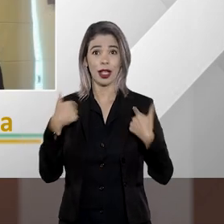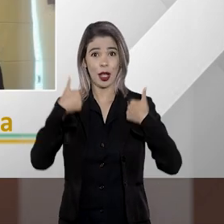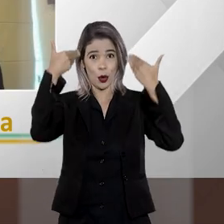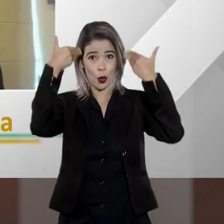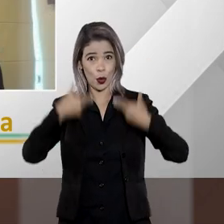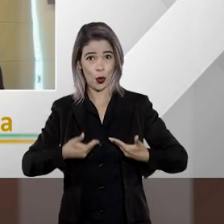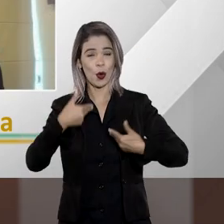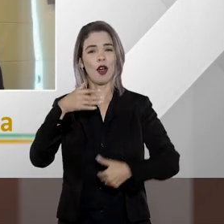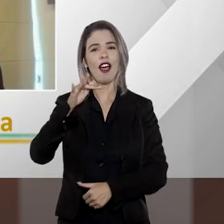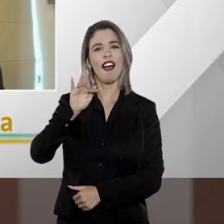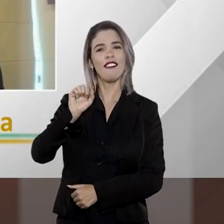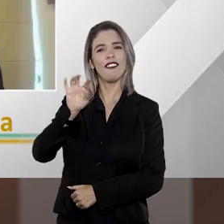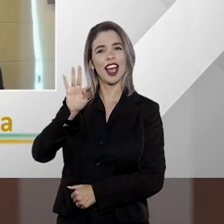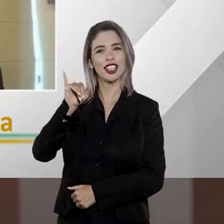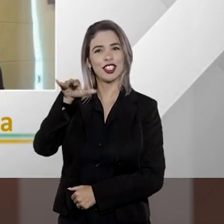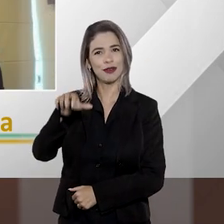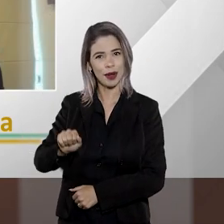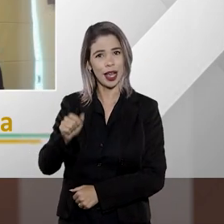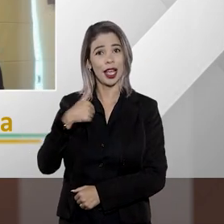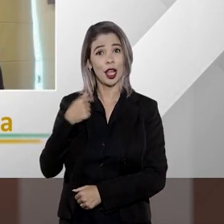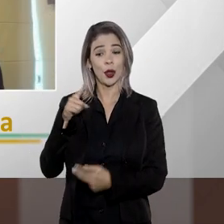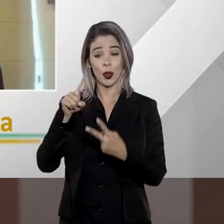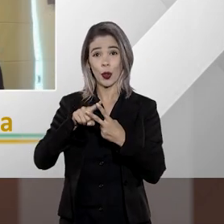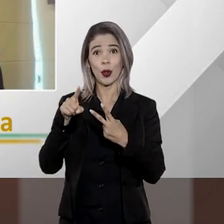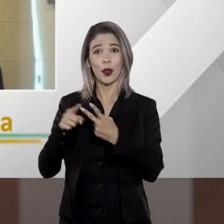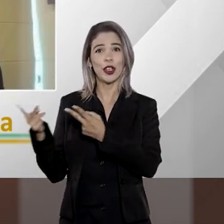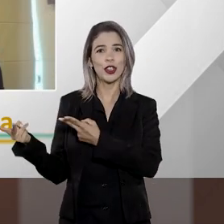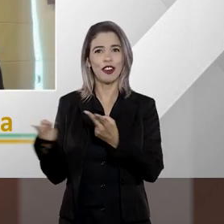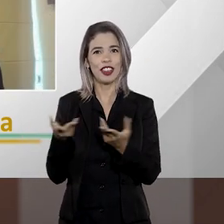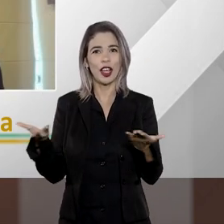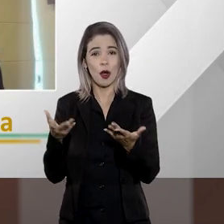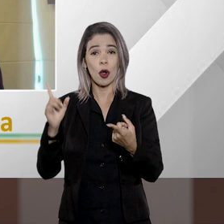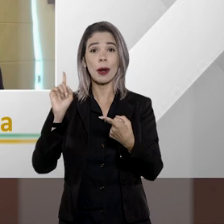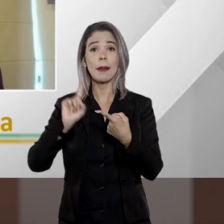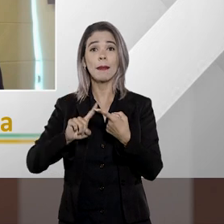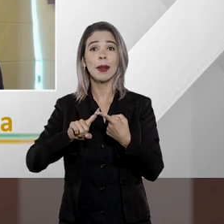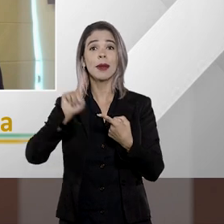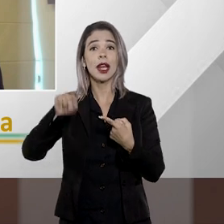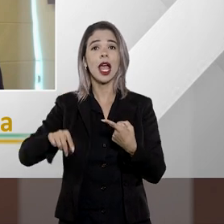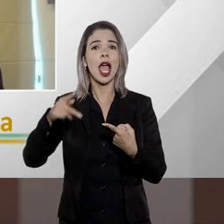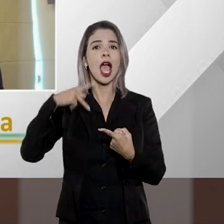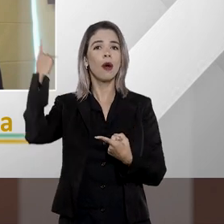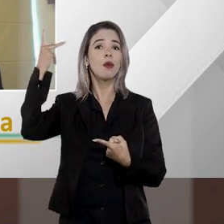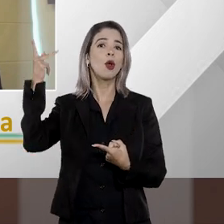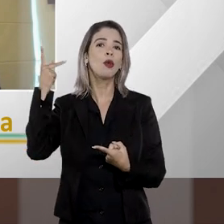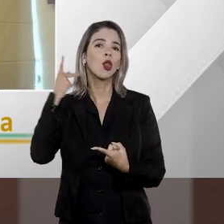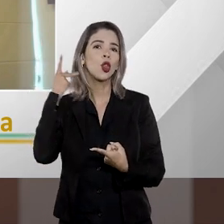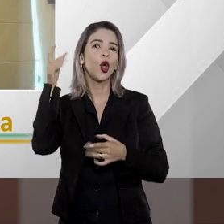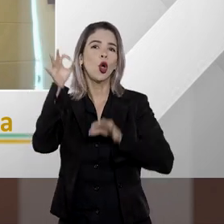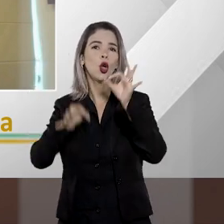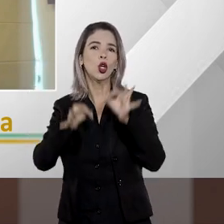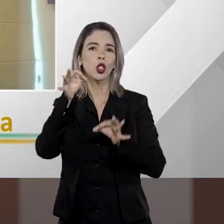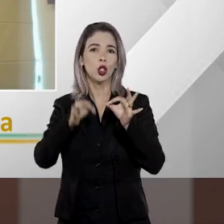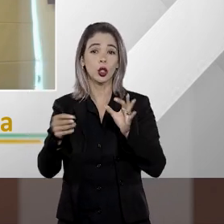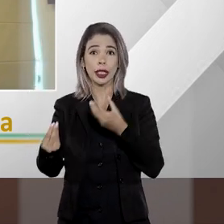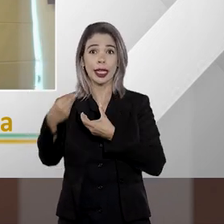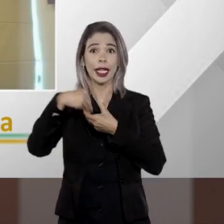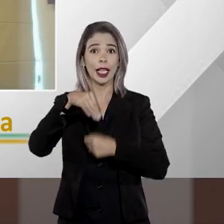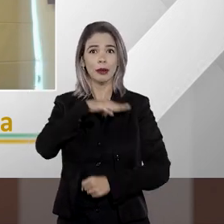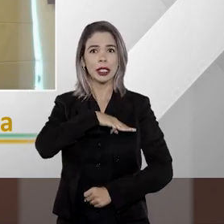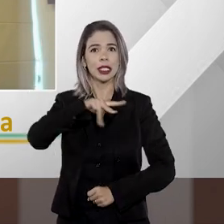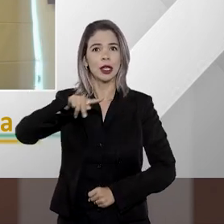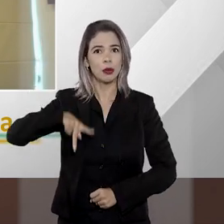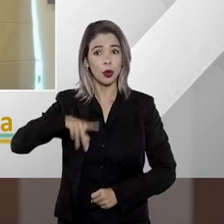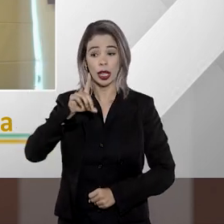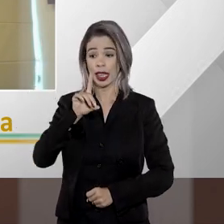Eu sou Fátima Uchoa. Eu estou aqui com os nossos dois convidados de hoje. O primeiro deles, o promotor de justiça do Ministério